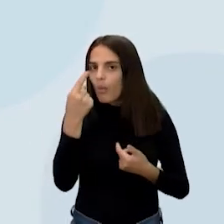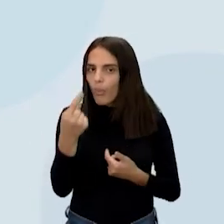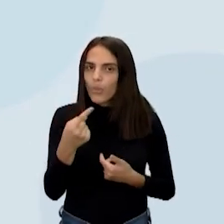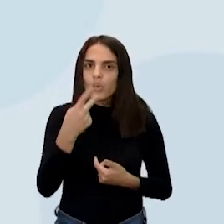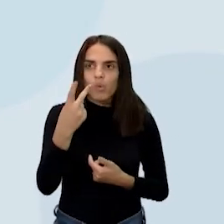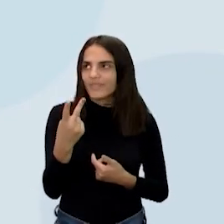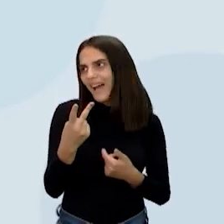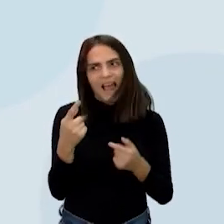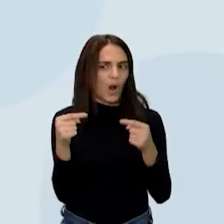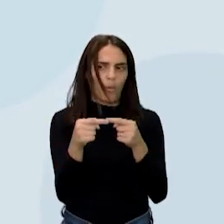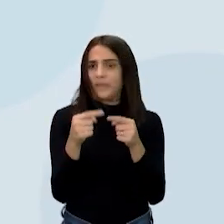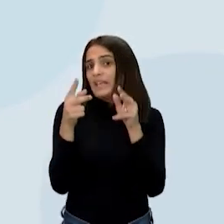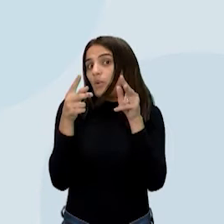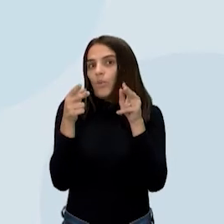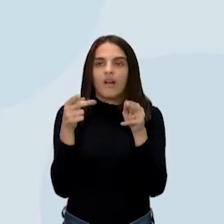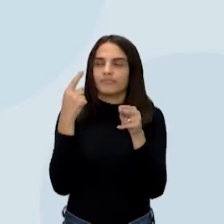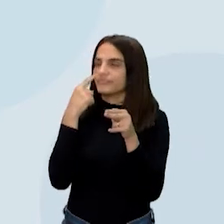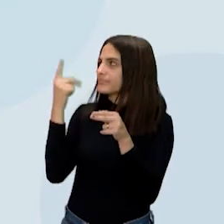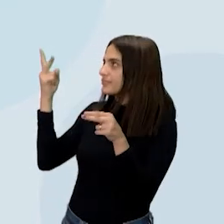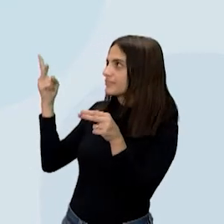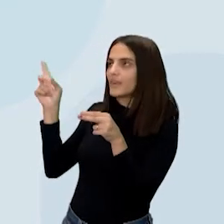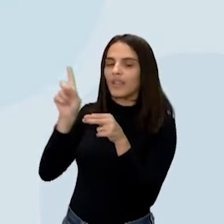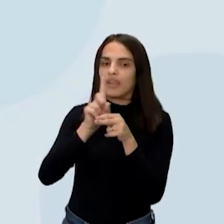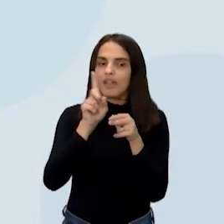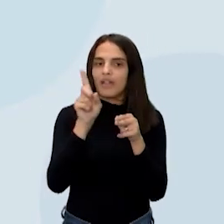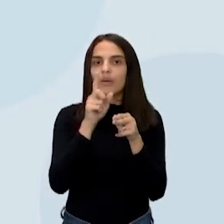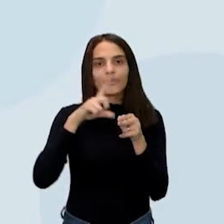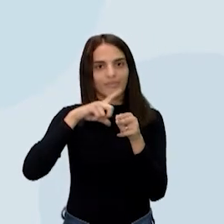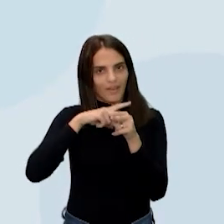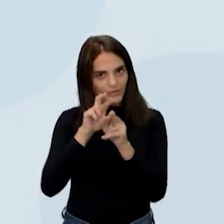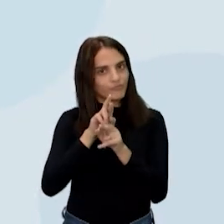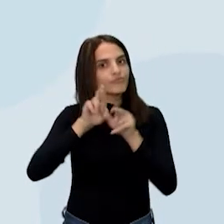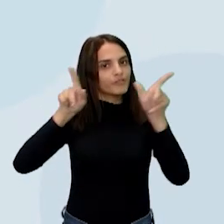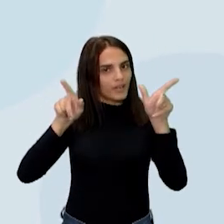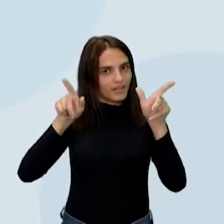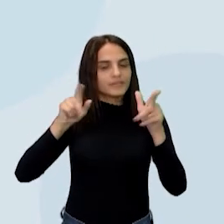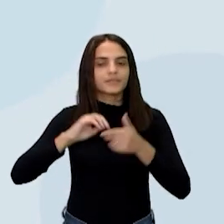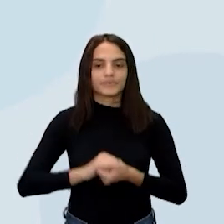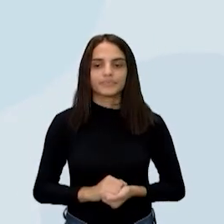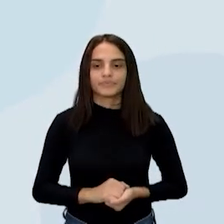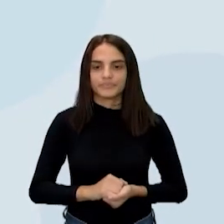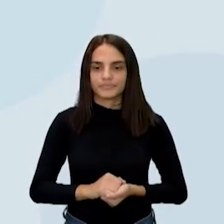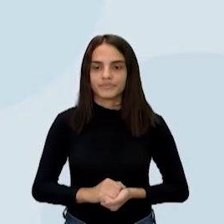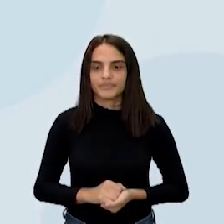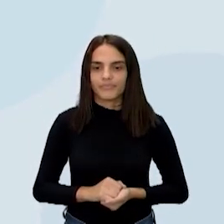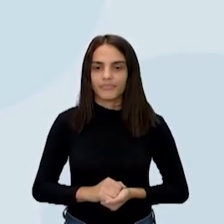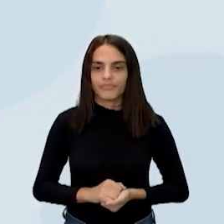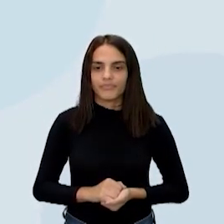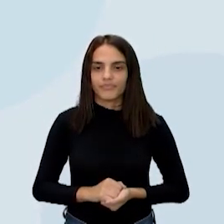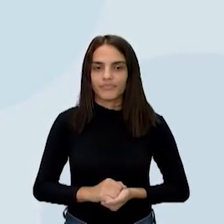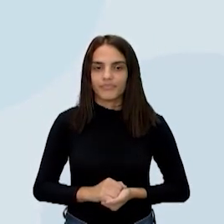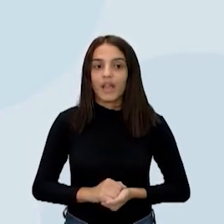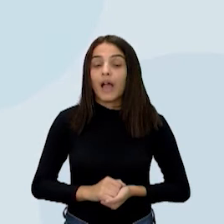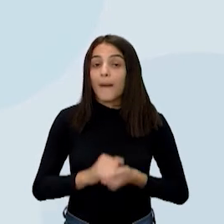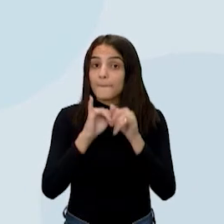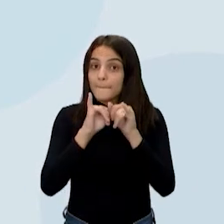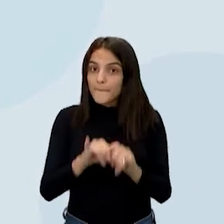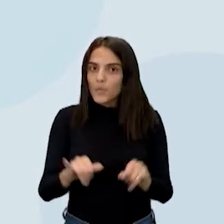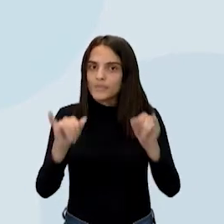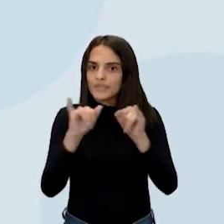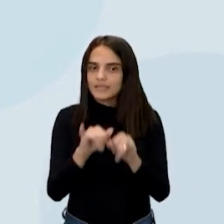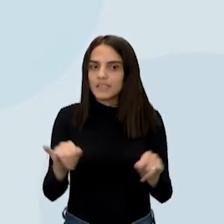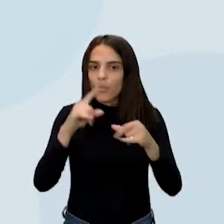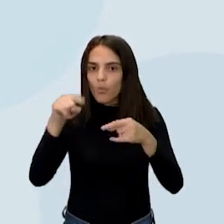coisa. Elas estão relacionadas, mas elas têm uma diferença aí, e é uma diferença bem peculiar. Bem sutil. É bem sutil. A publicidade tem